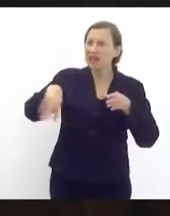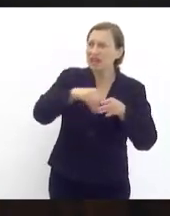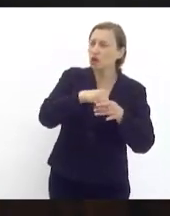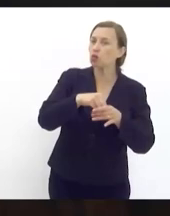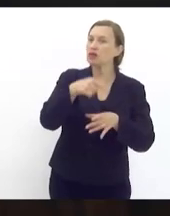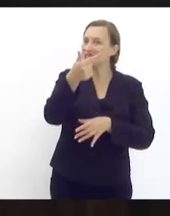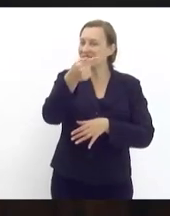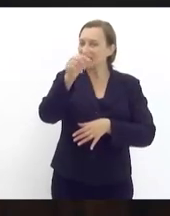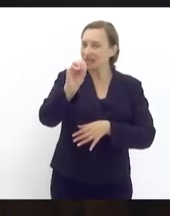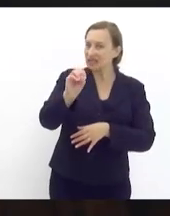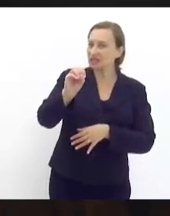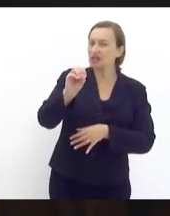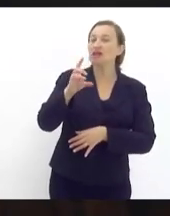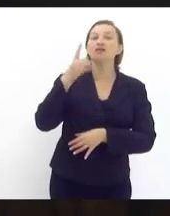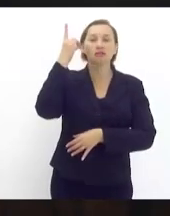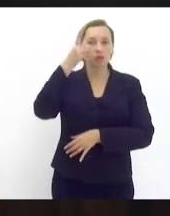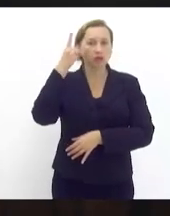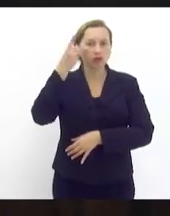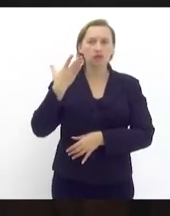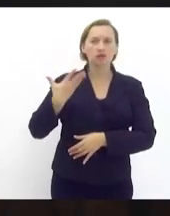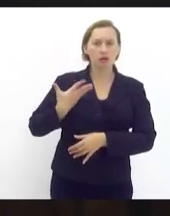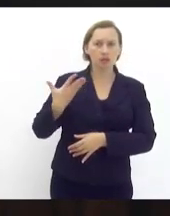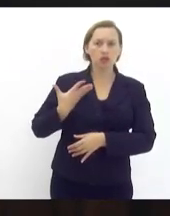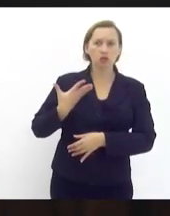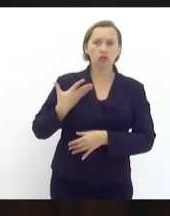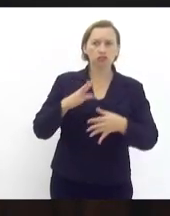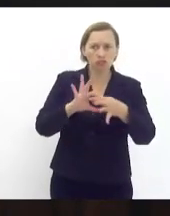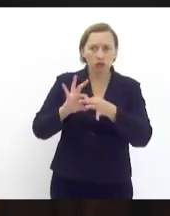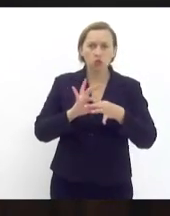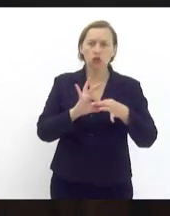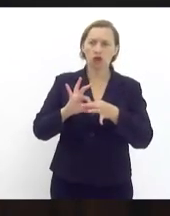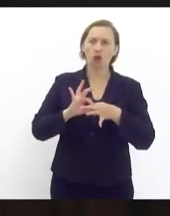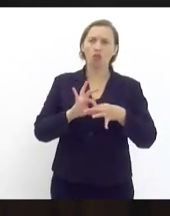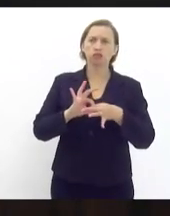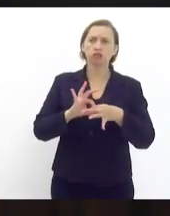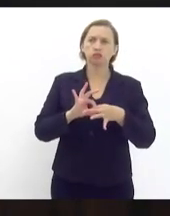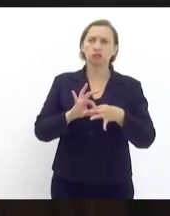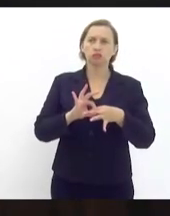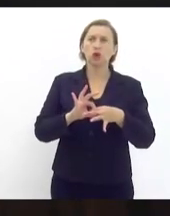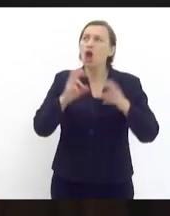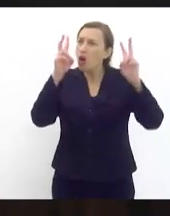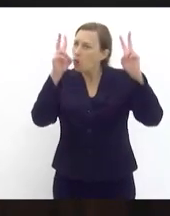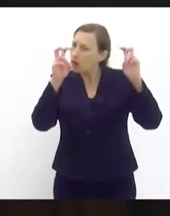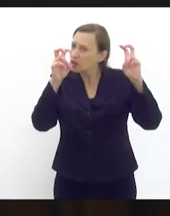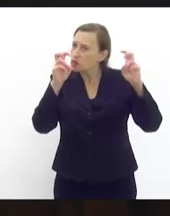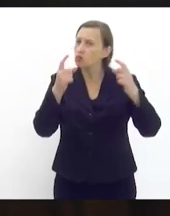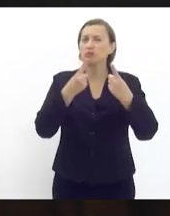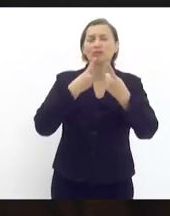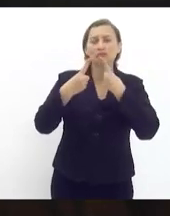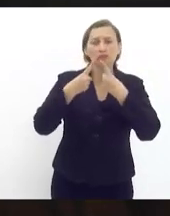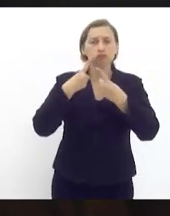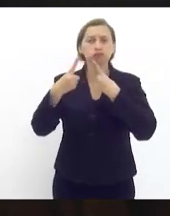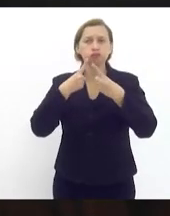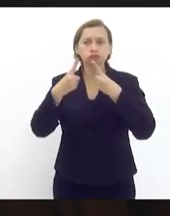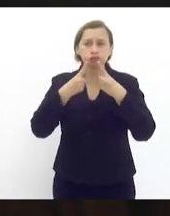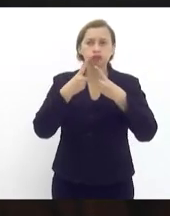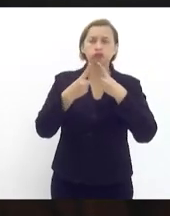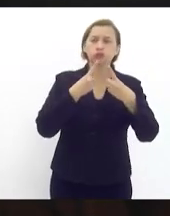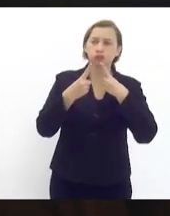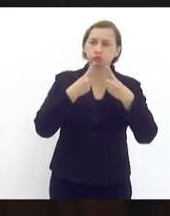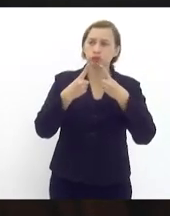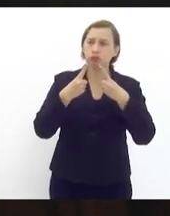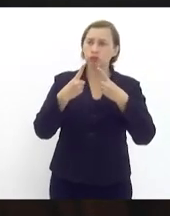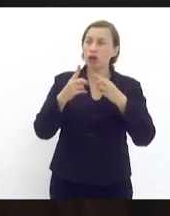70 colegas parlamentares e é um assunto que a gente tem que debater se encontrar inclusive